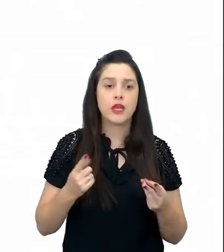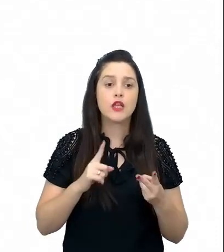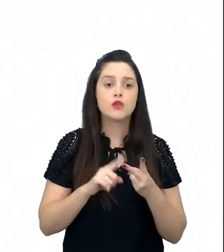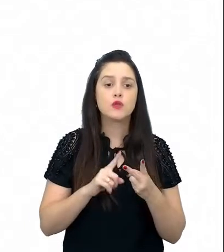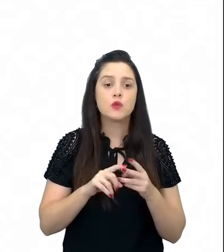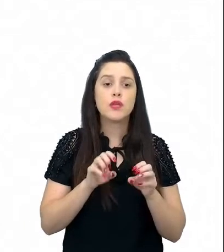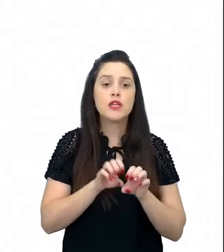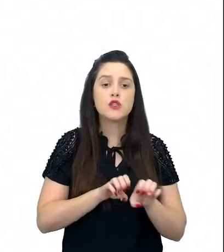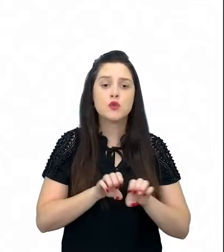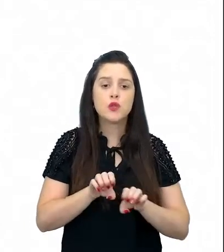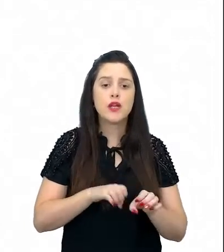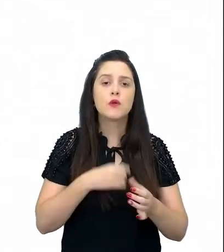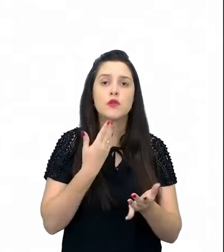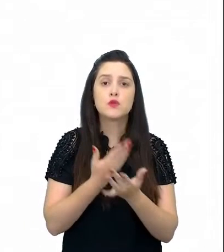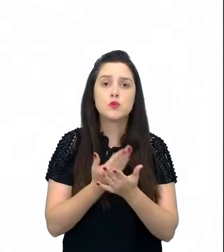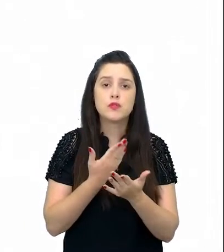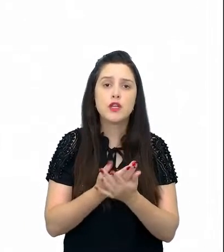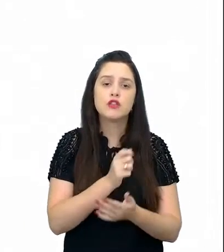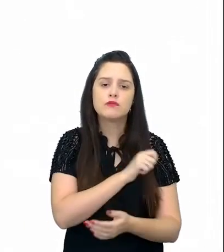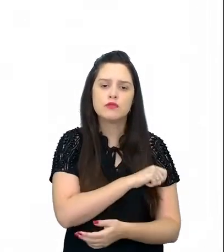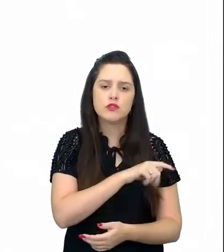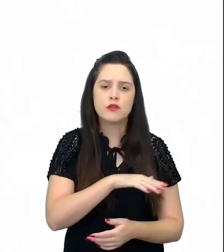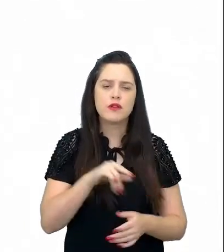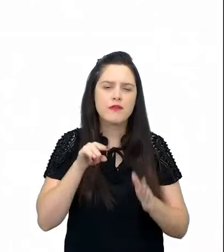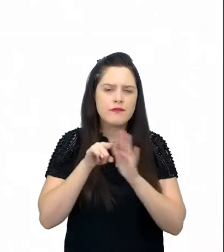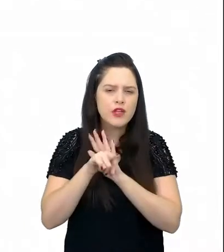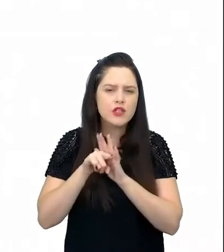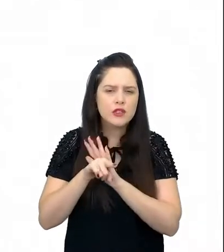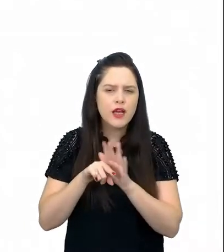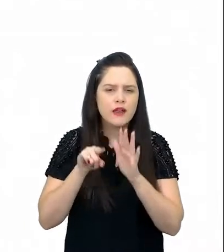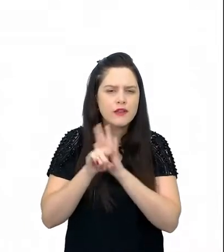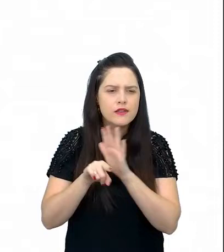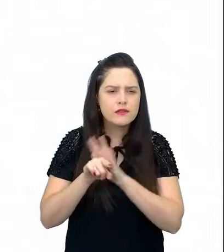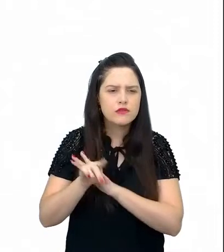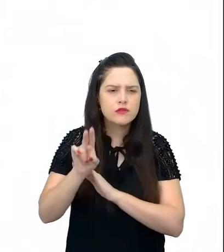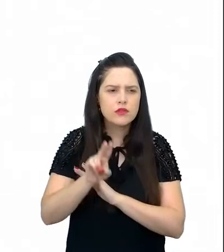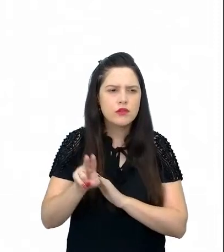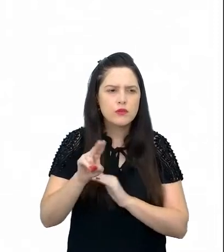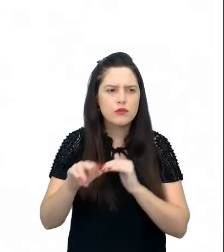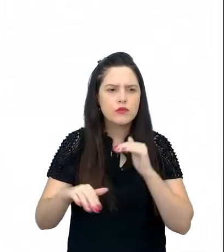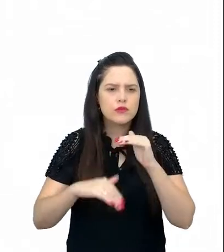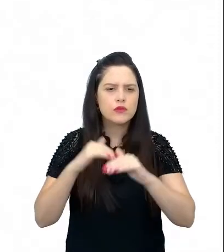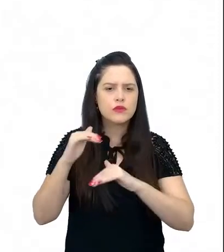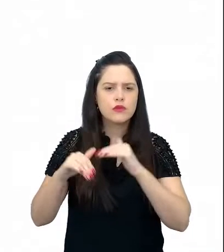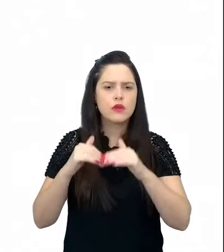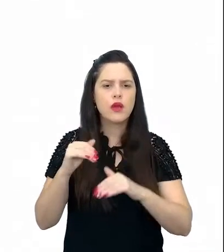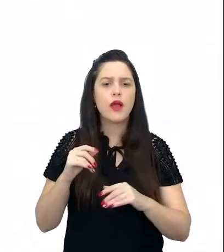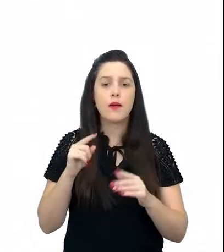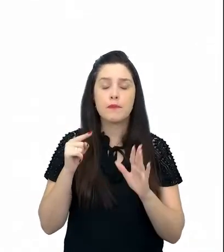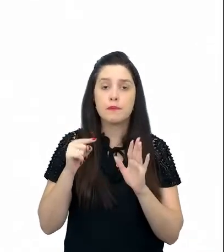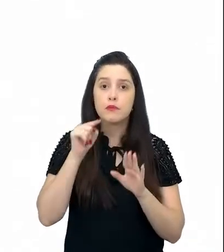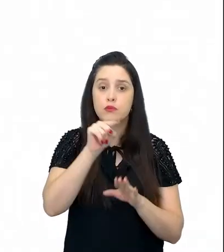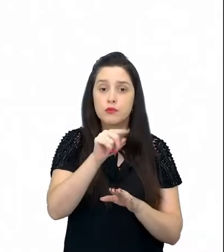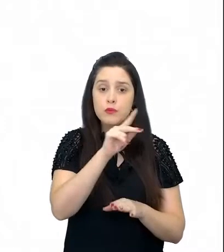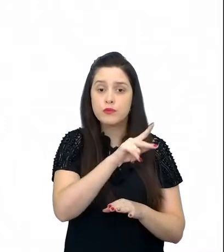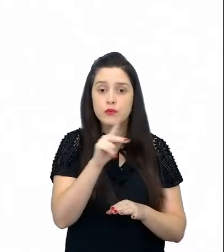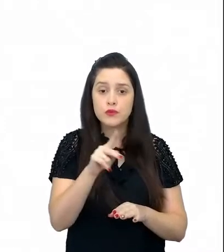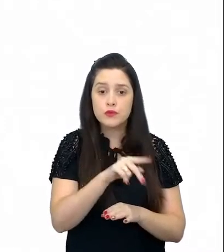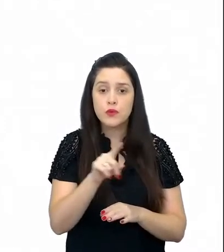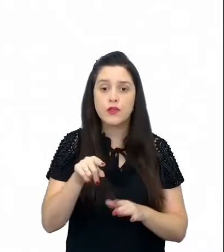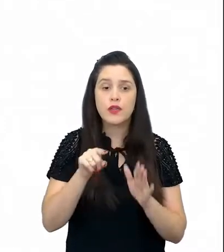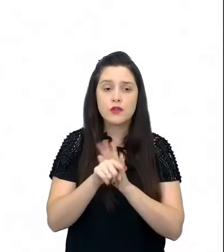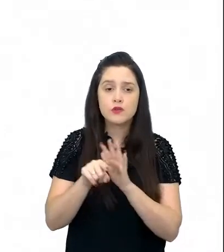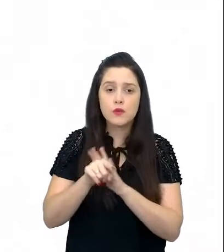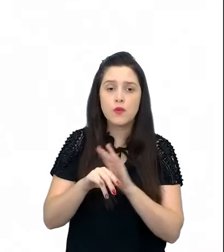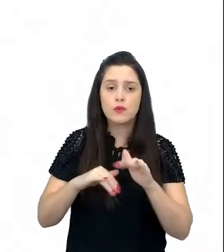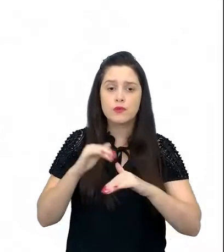o estudante investiga, eles investigam uma questão utilizando procedimentos apontados pelo professor, aí o professor media, mostra